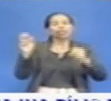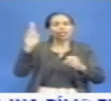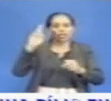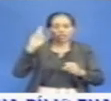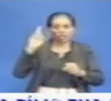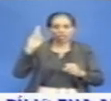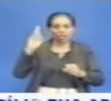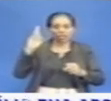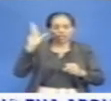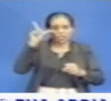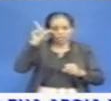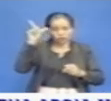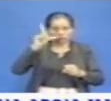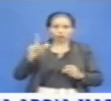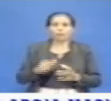minha hora, Sira Lorai, tem a